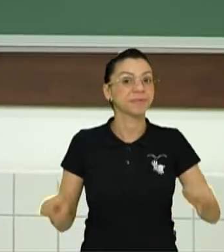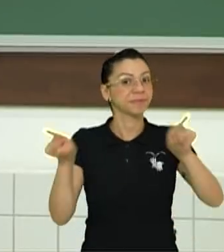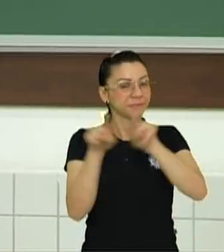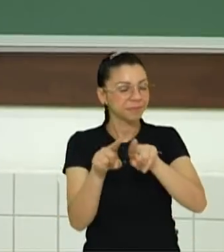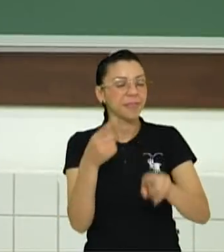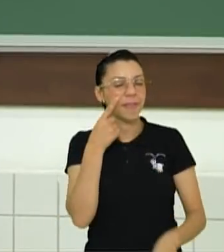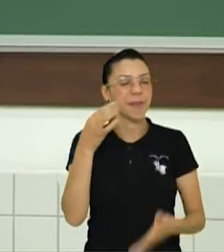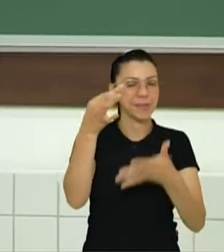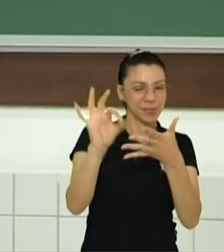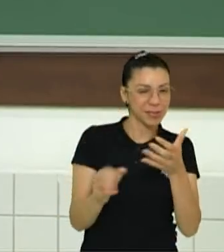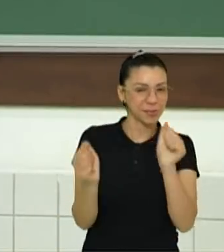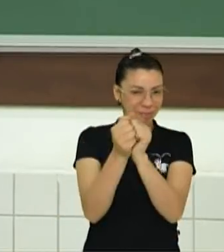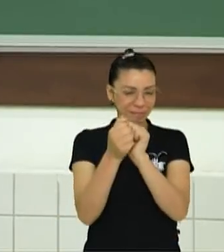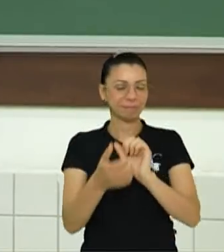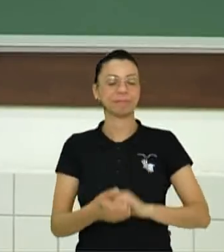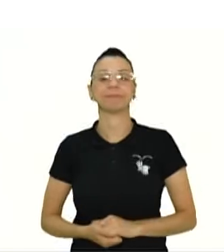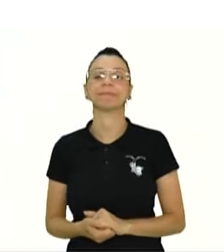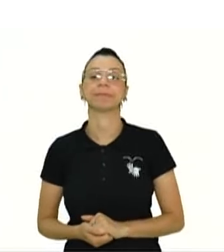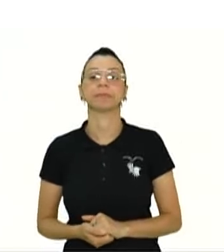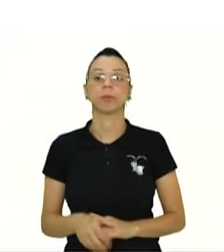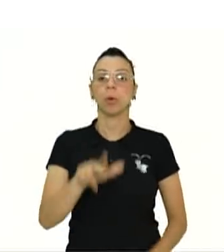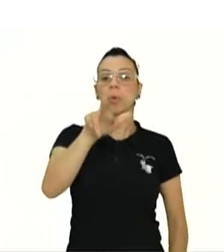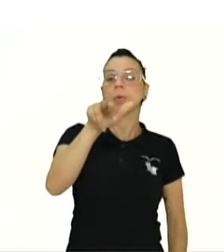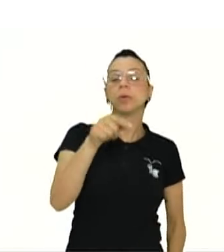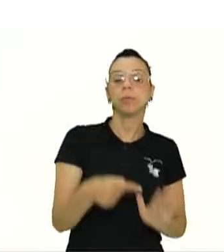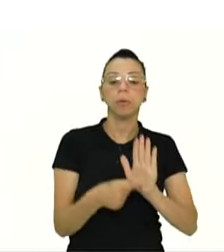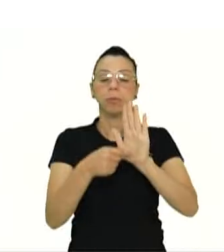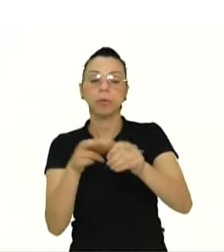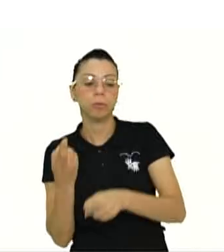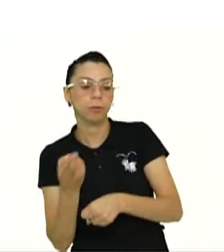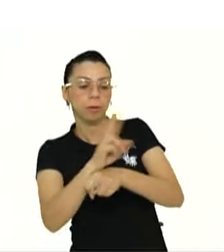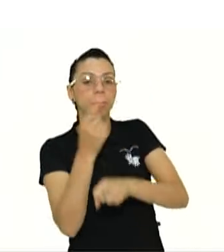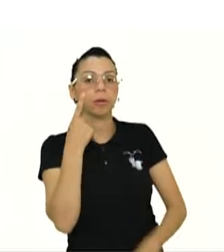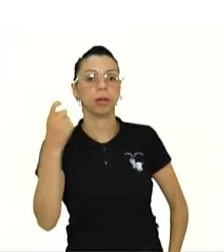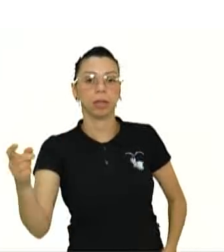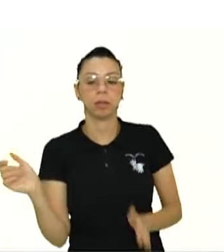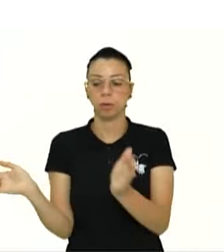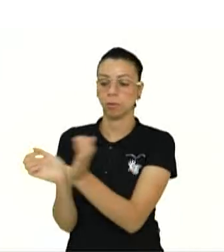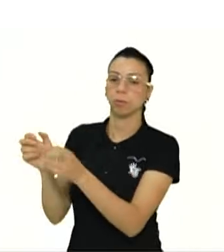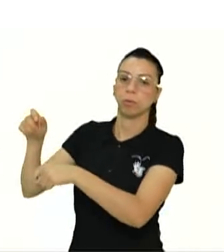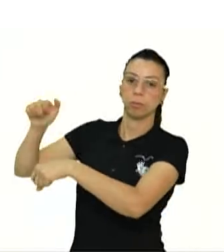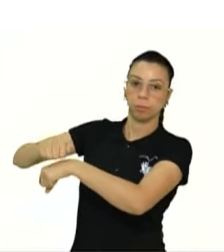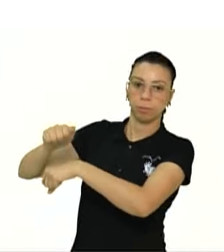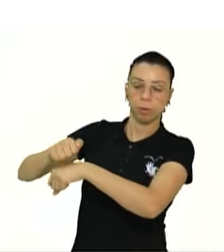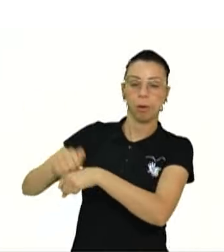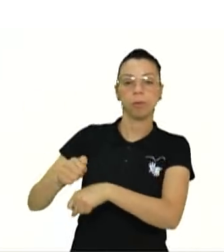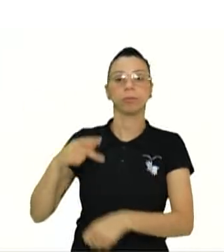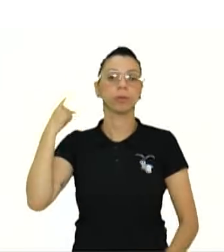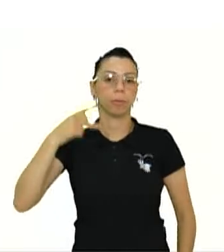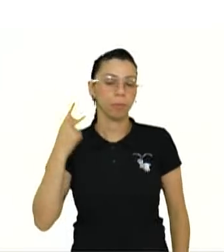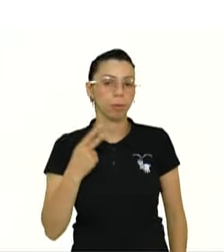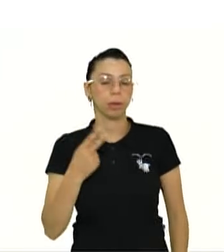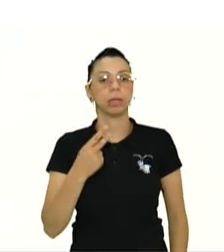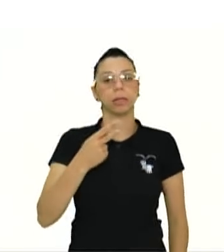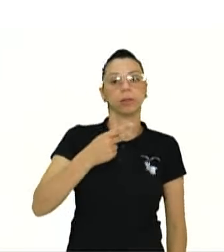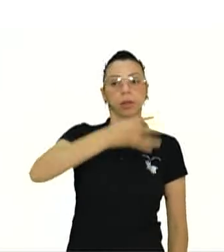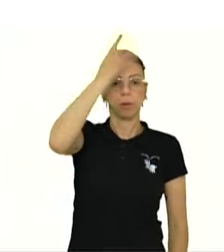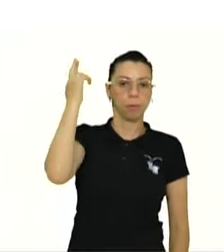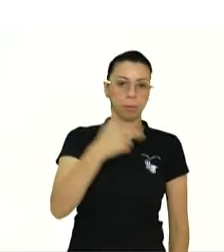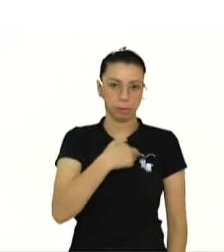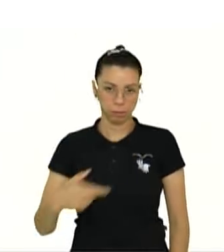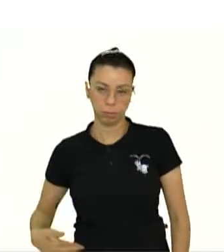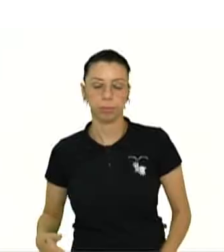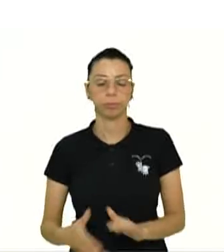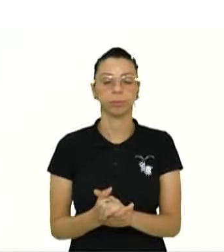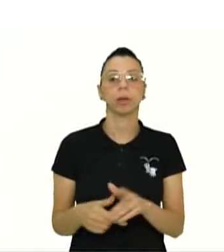Voltei. Vamos corrigir juntos? Os irmãos se destacaram por representar interesses dos plebeus na política romana. Elaboraram